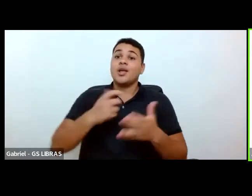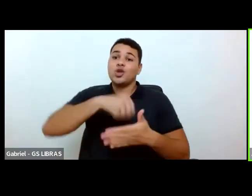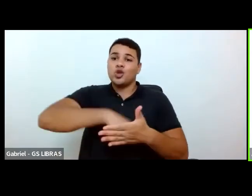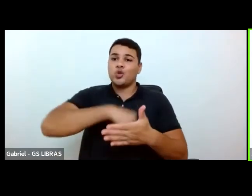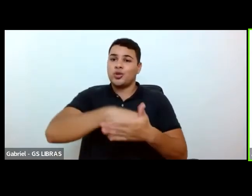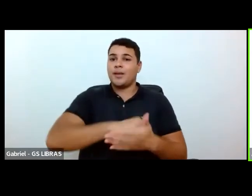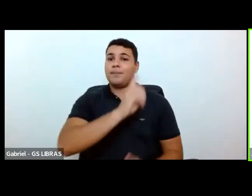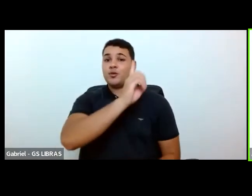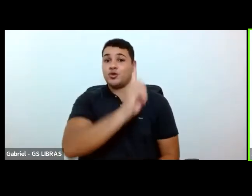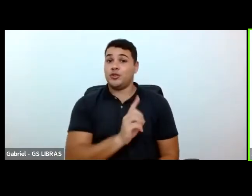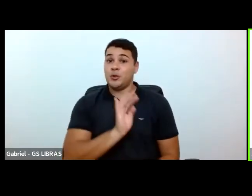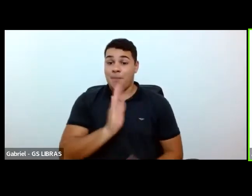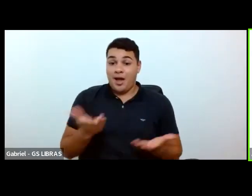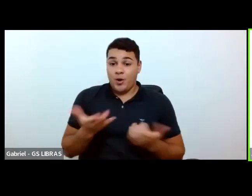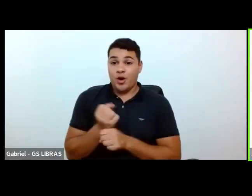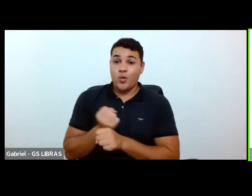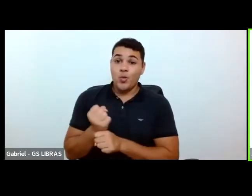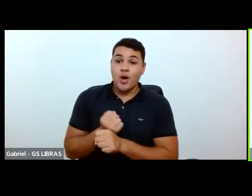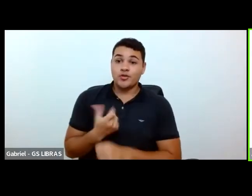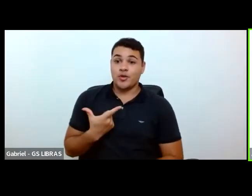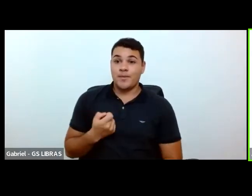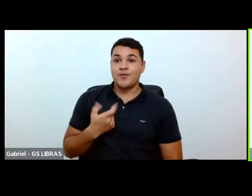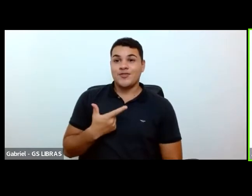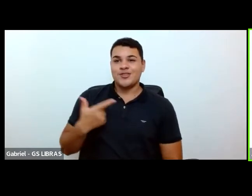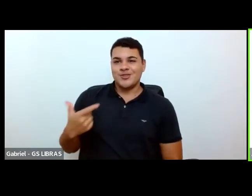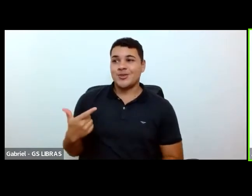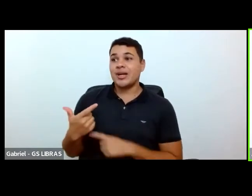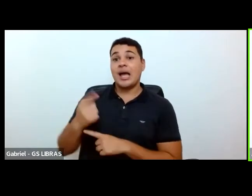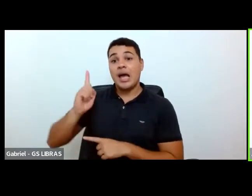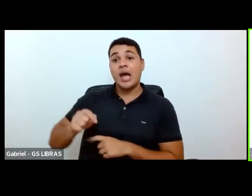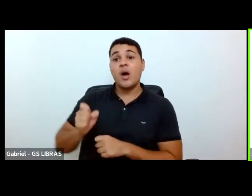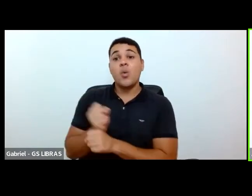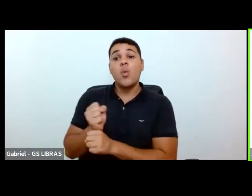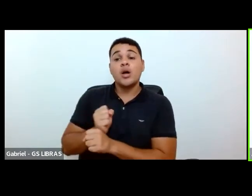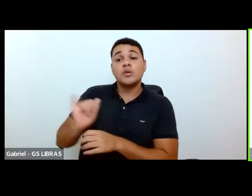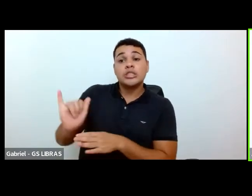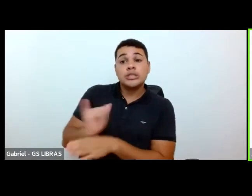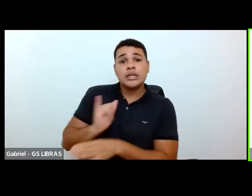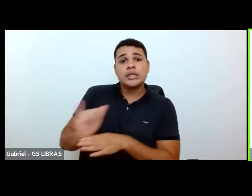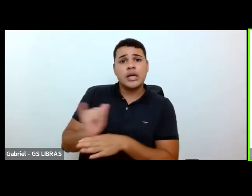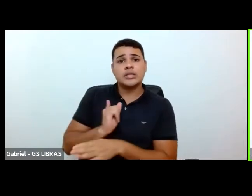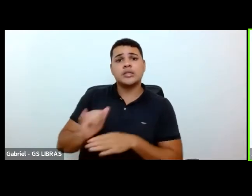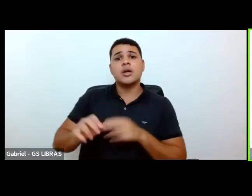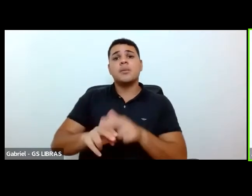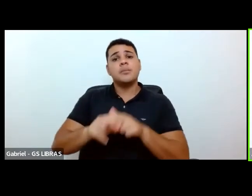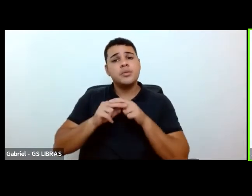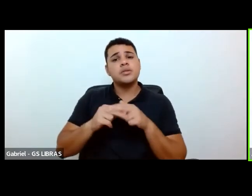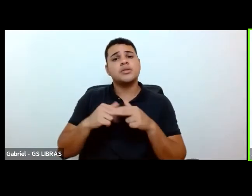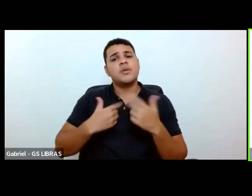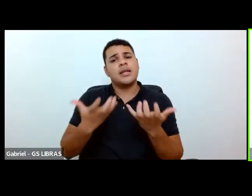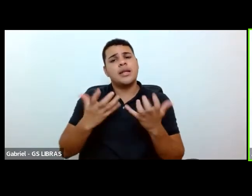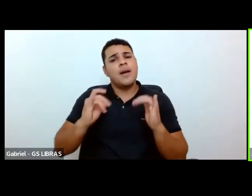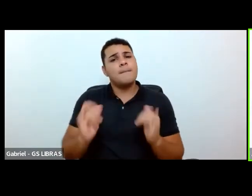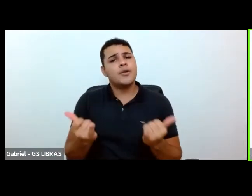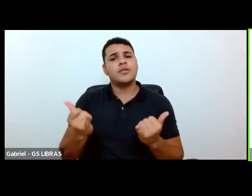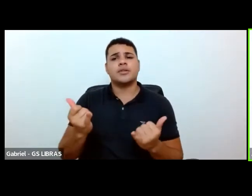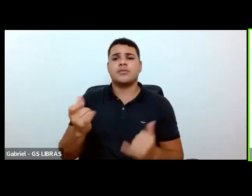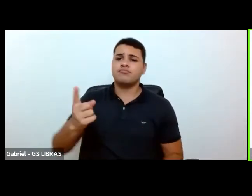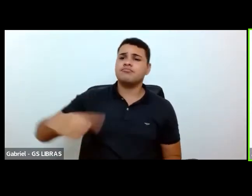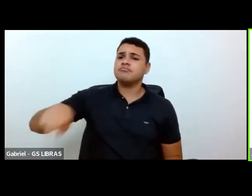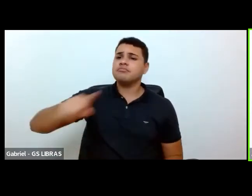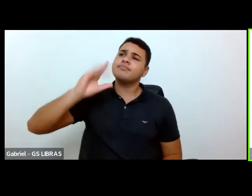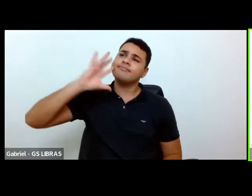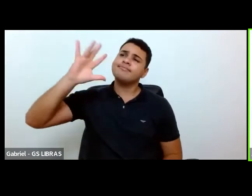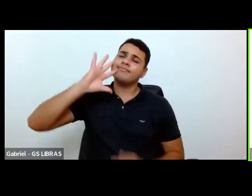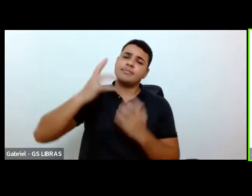ano estratégico para essa pauta, e daí eu queria enfatizar o caráter de urgência, né, e da centralidade deste